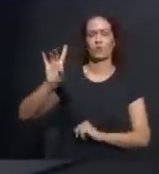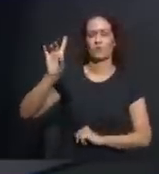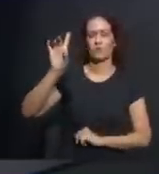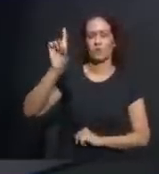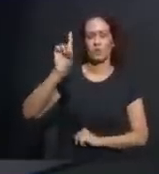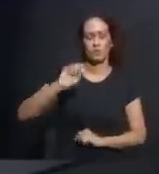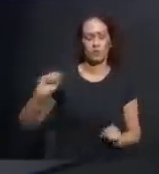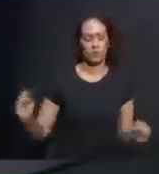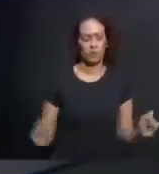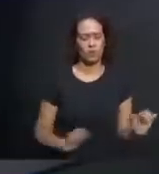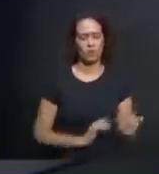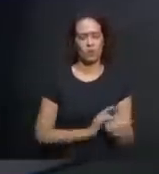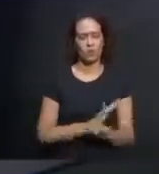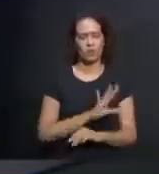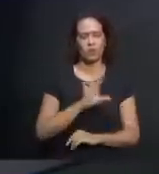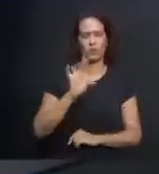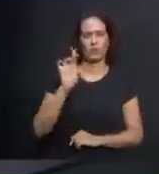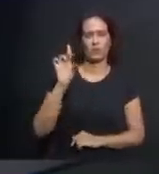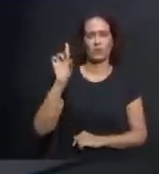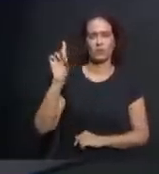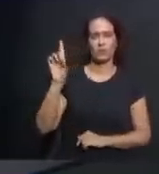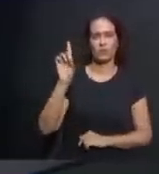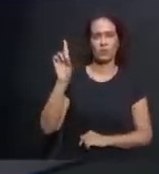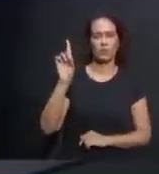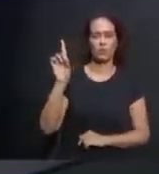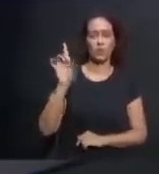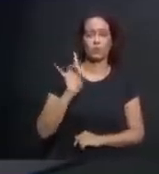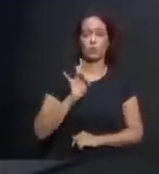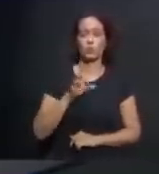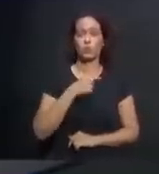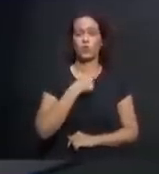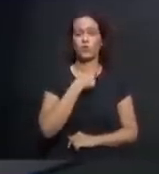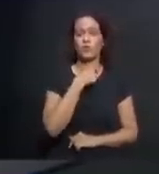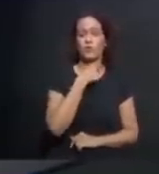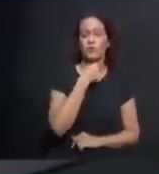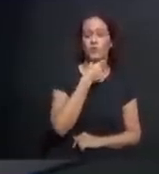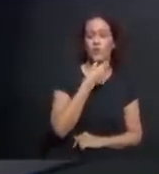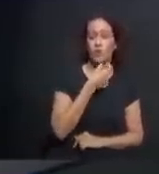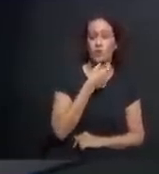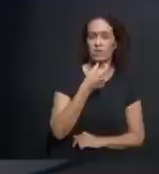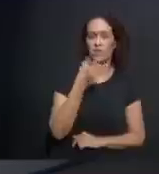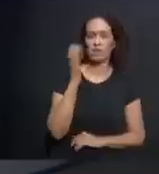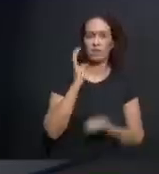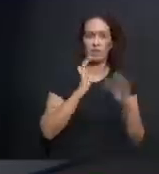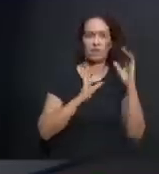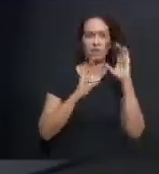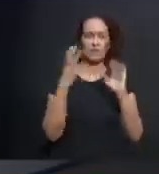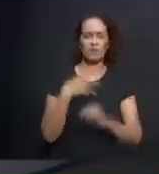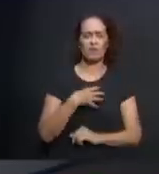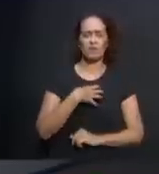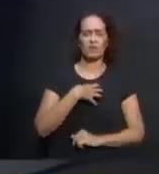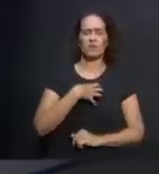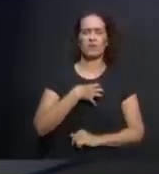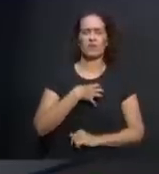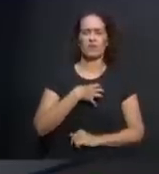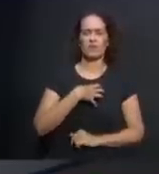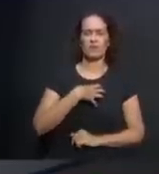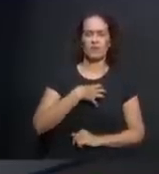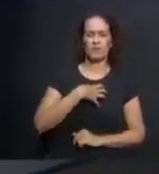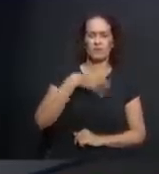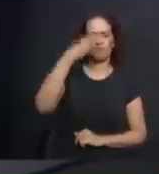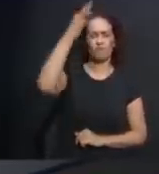glória a Deus. Vamos cantar isso mais uma vez, só as vozes, por causa do horário. Eu senti muito forte meu espírito e nós precisamos cantar